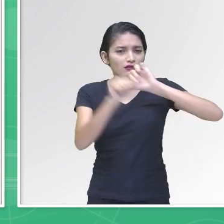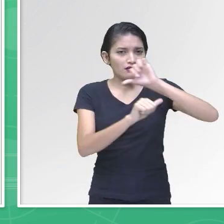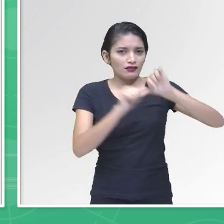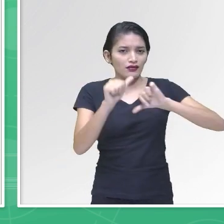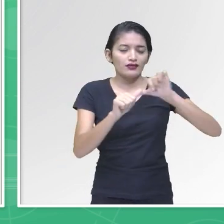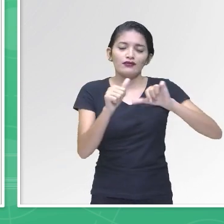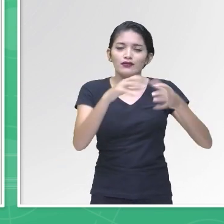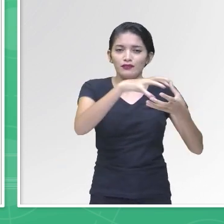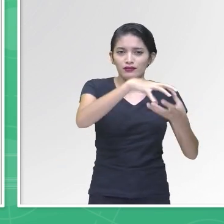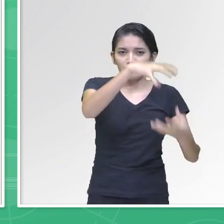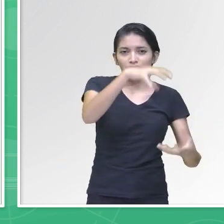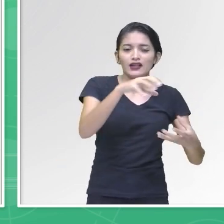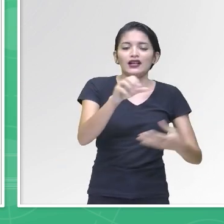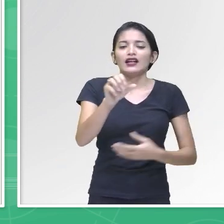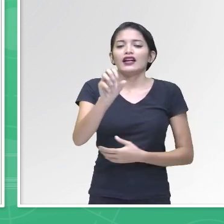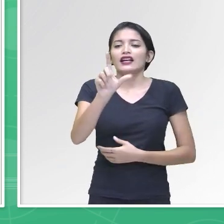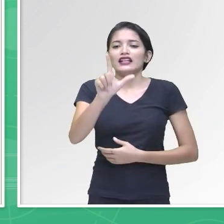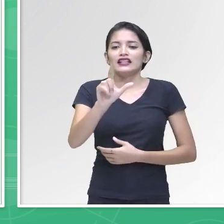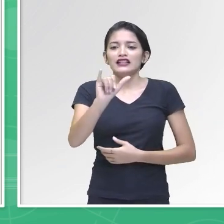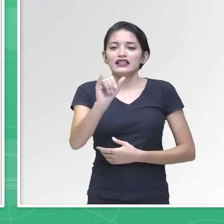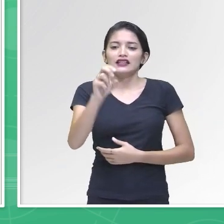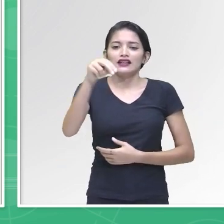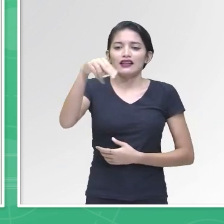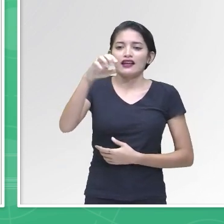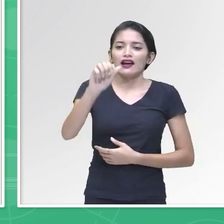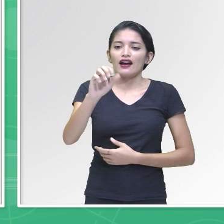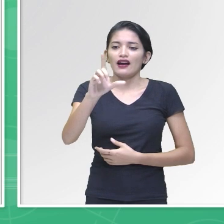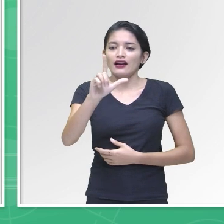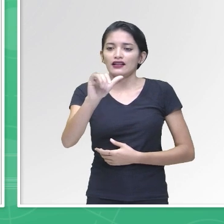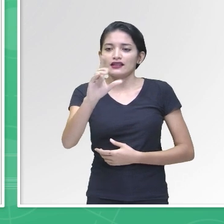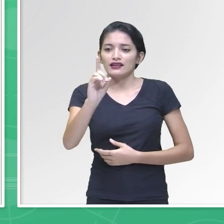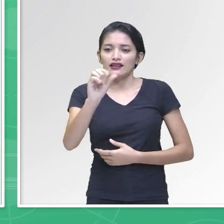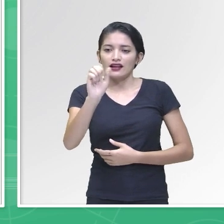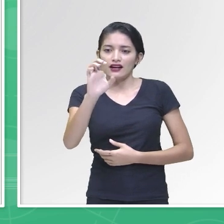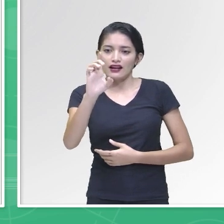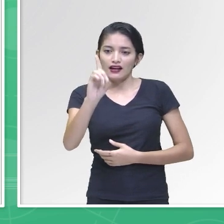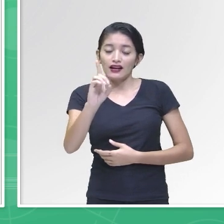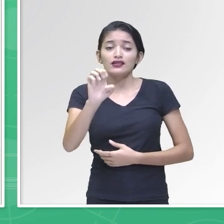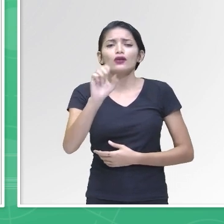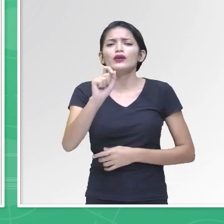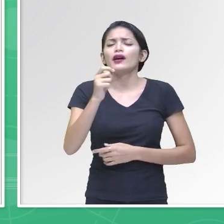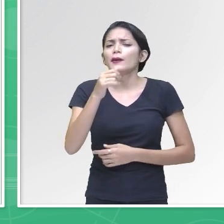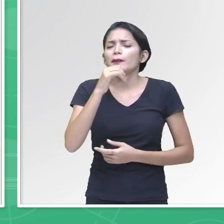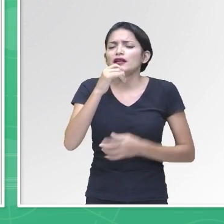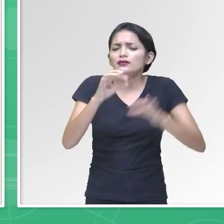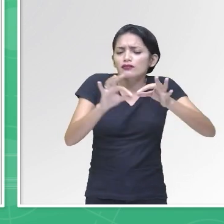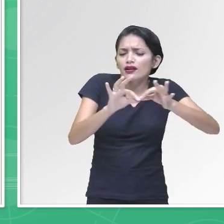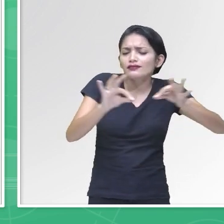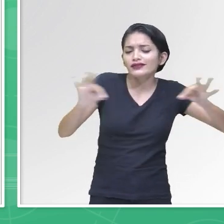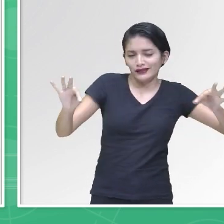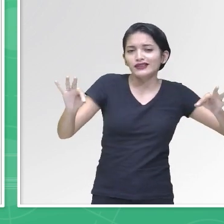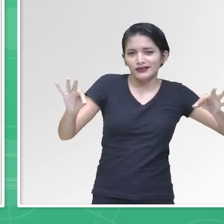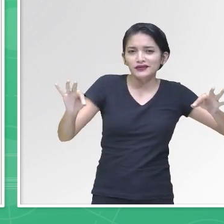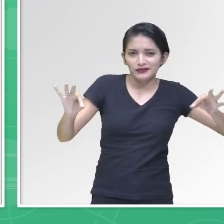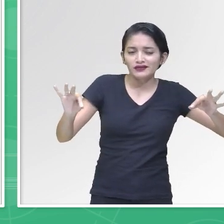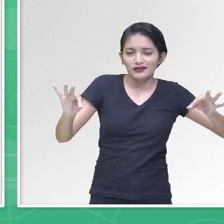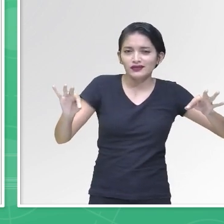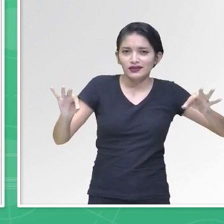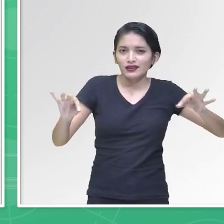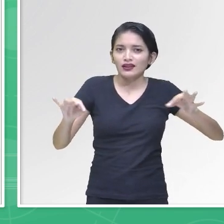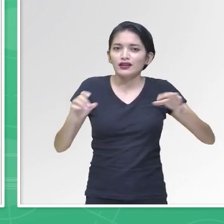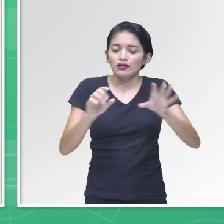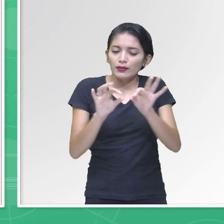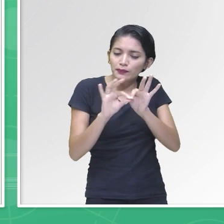Esta palavra, linearidade, significa uma linha. É como se fosse uma linha, né? Ou seja, uma